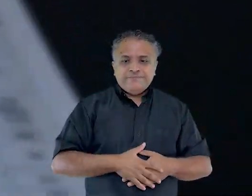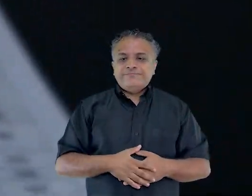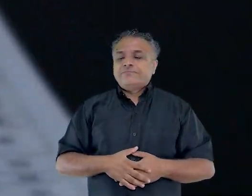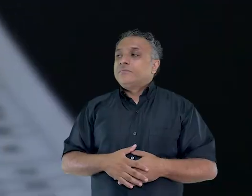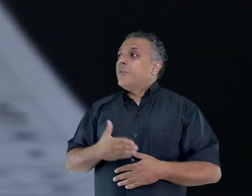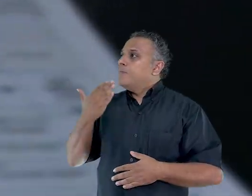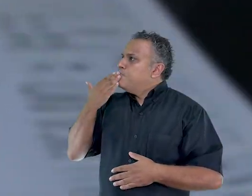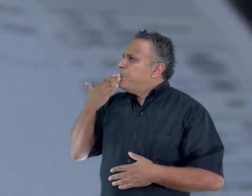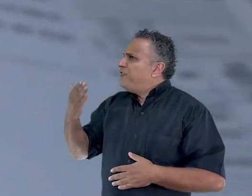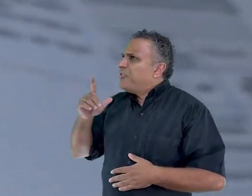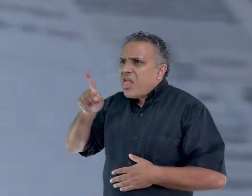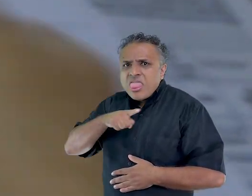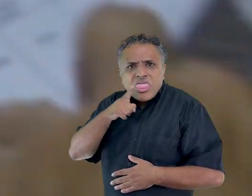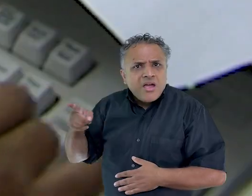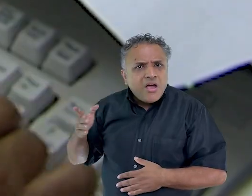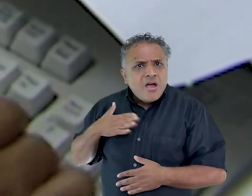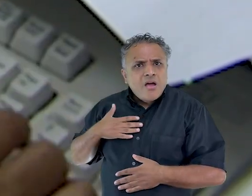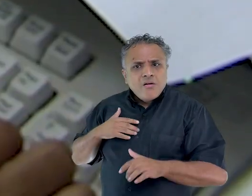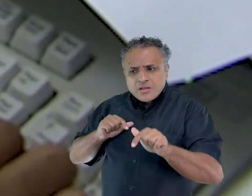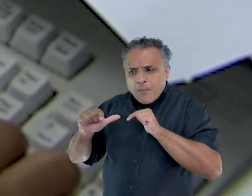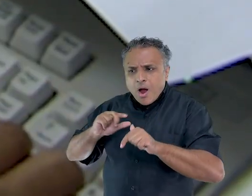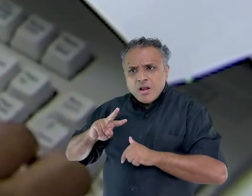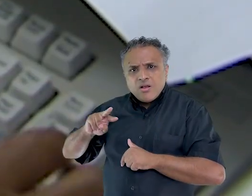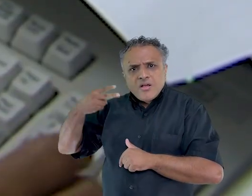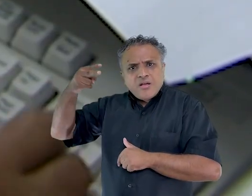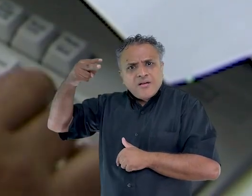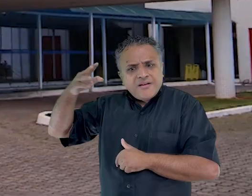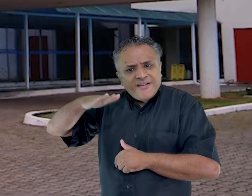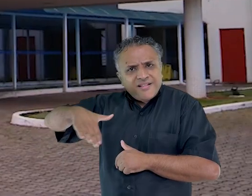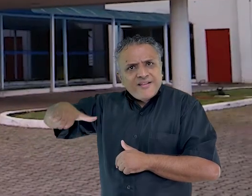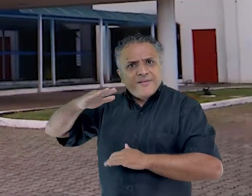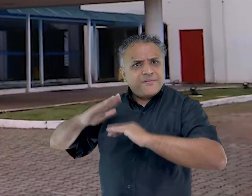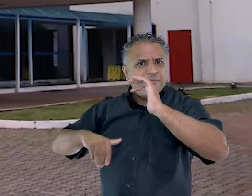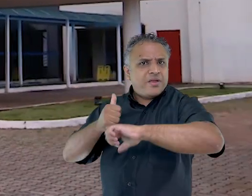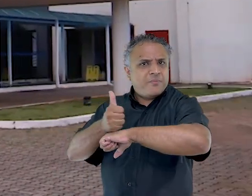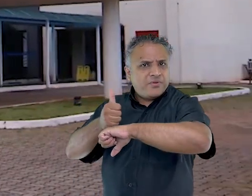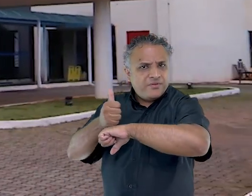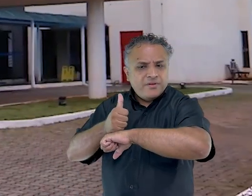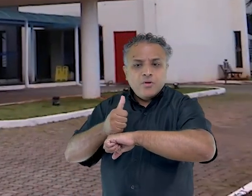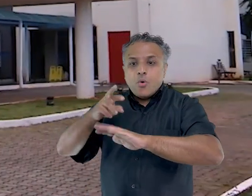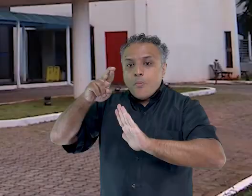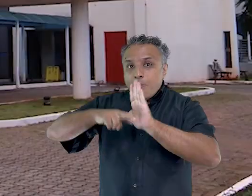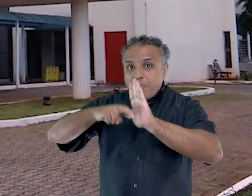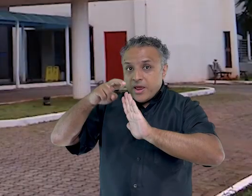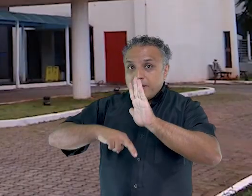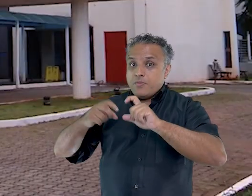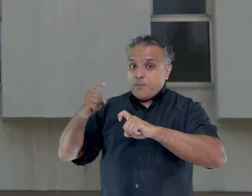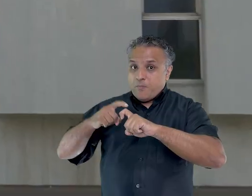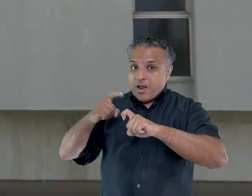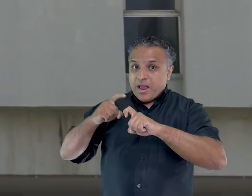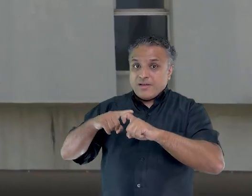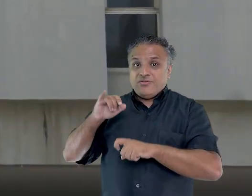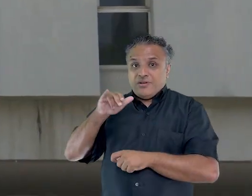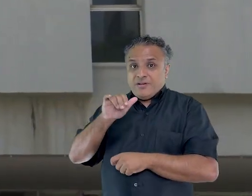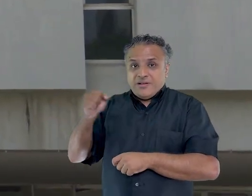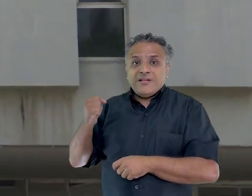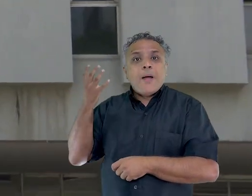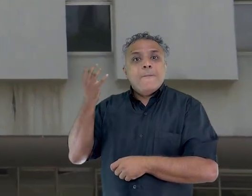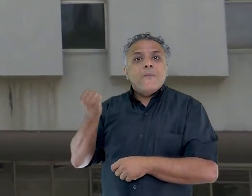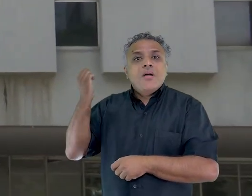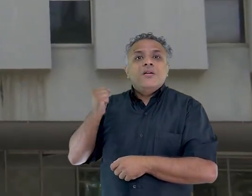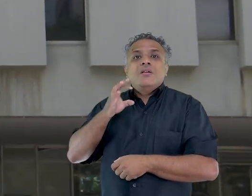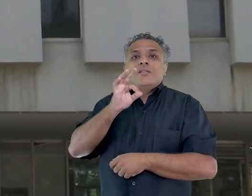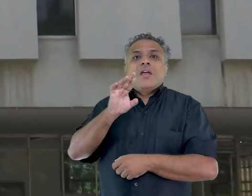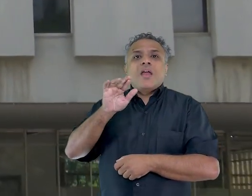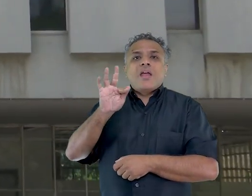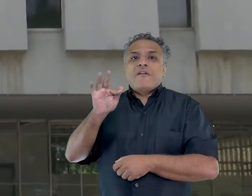pedido negado para enquadramento funcional em classe superior da carreira, um perito médico previdenciário aposentado buscou o TRF1,